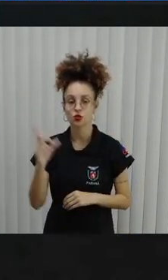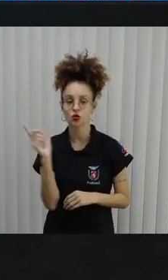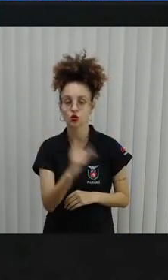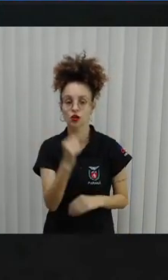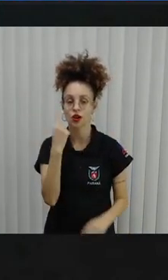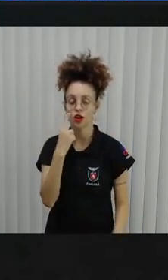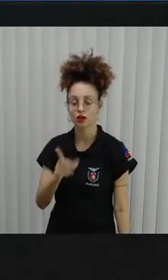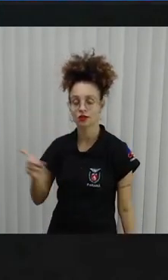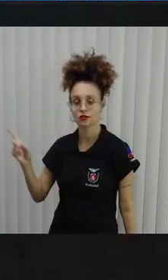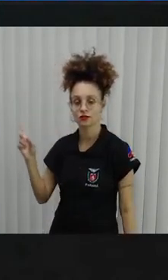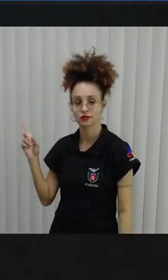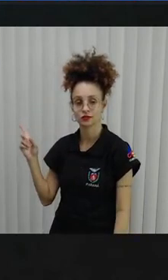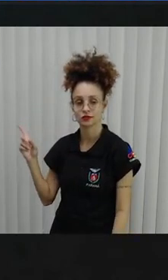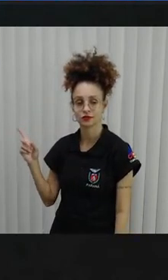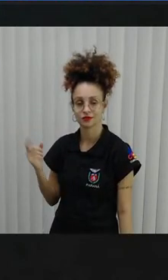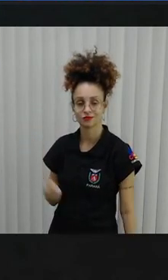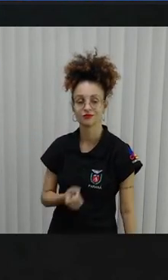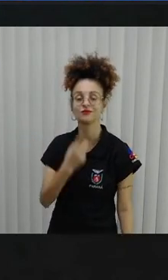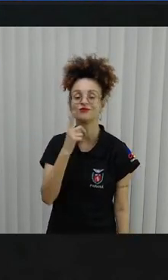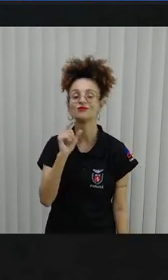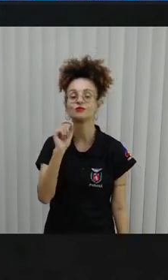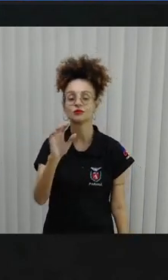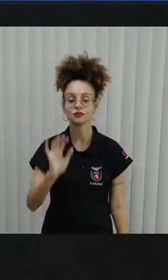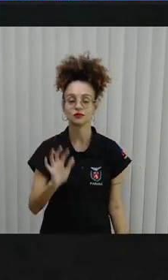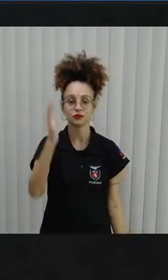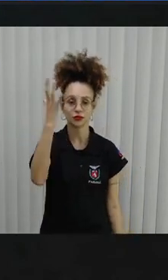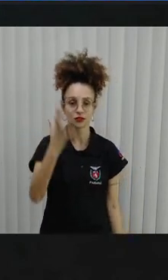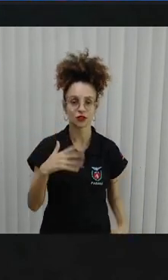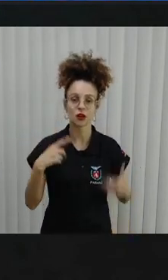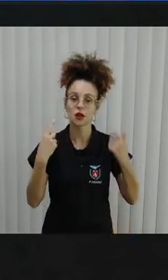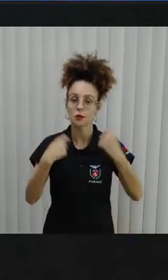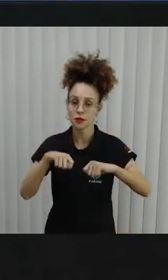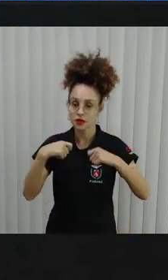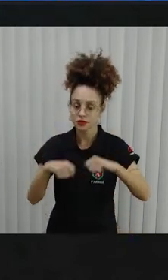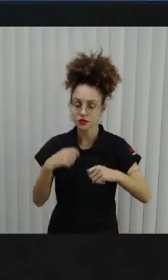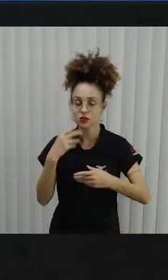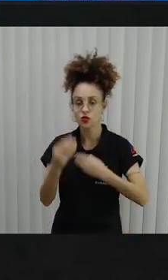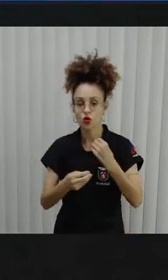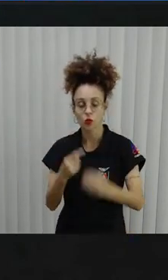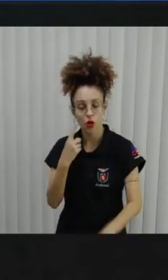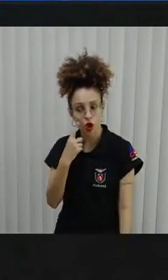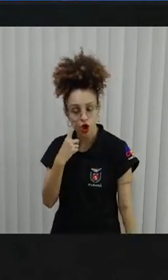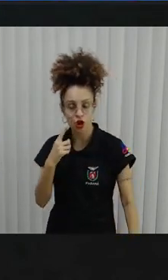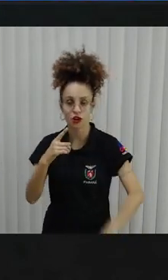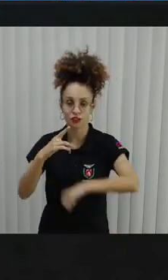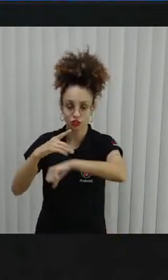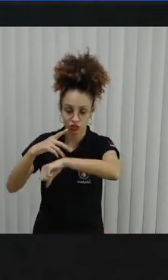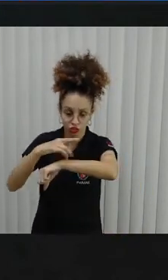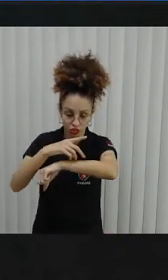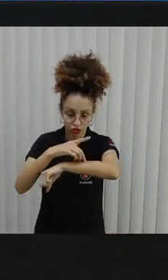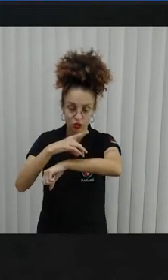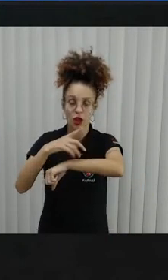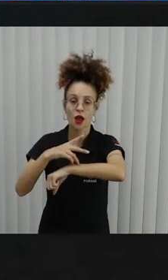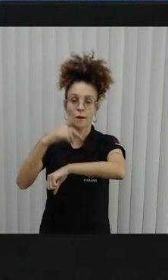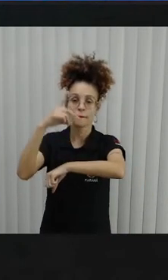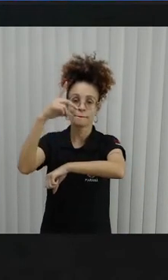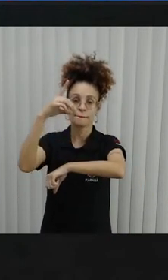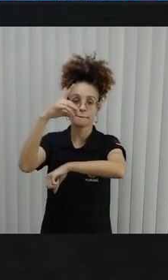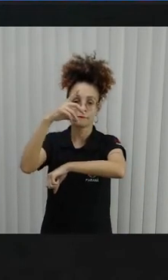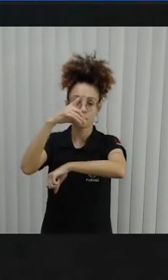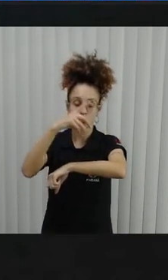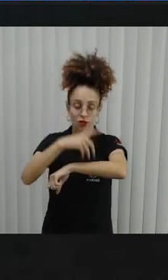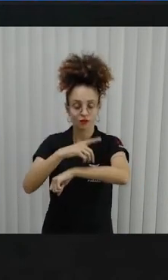pulou e aconteceu um negócio bizarro. O que, que aconteceu? A gente precisa, de alguma forma, falar, Dino, quando você pular, por mais que